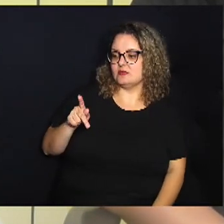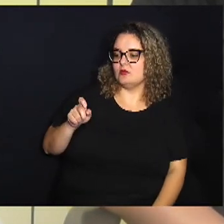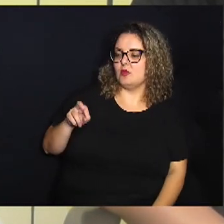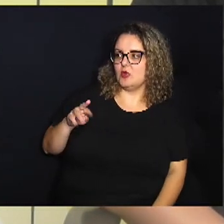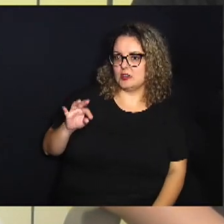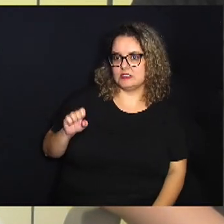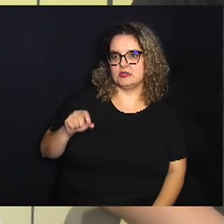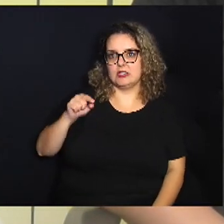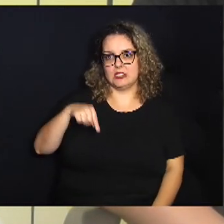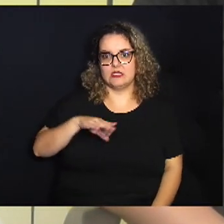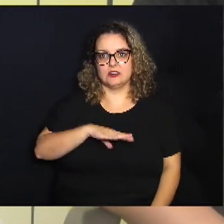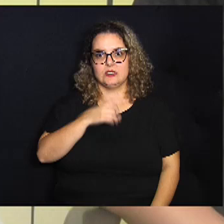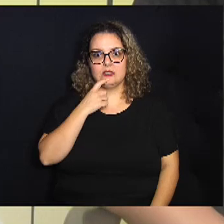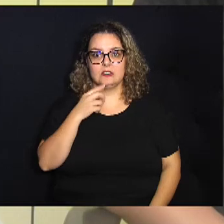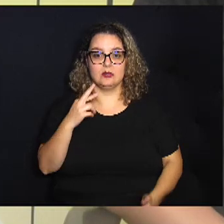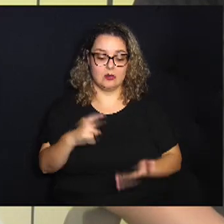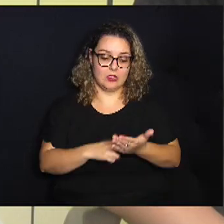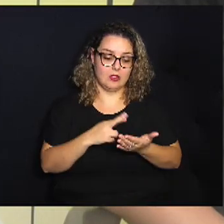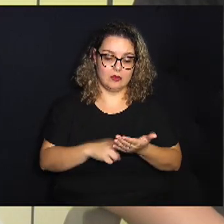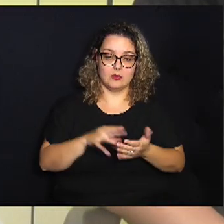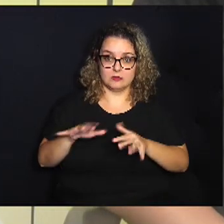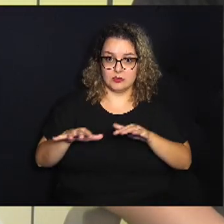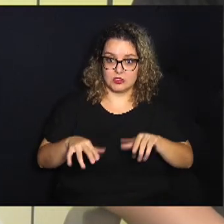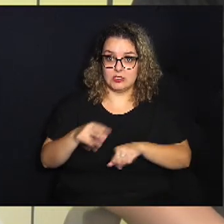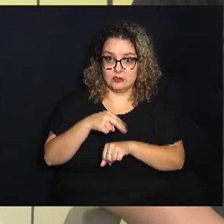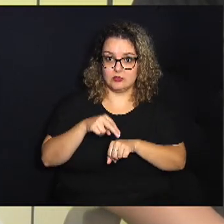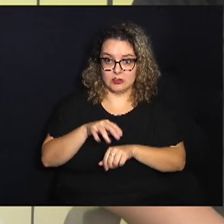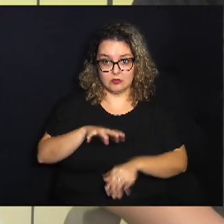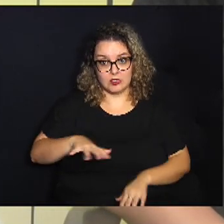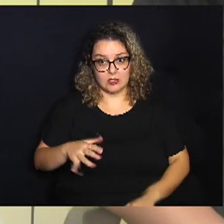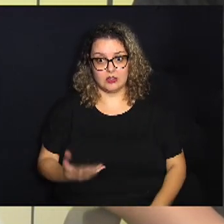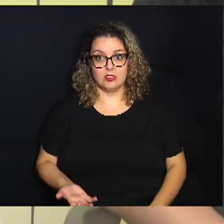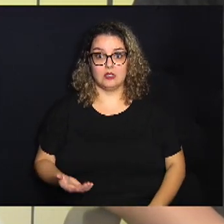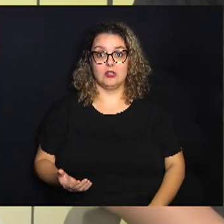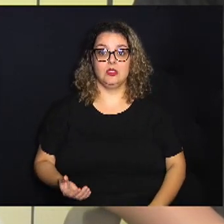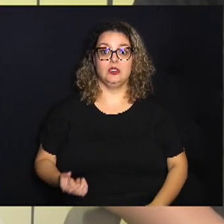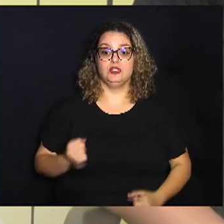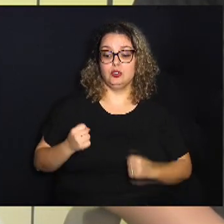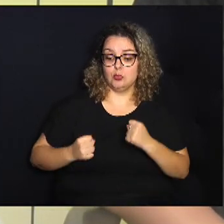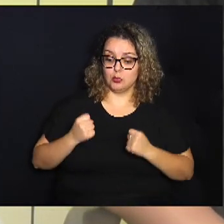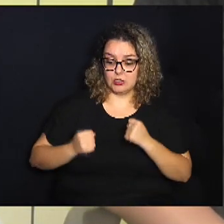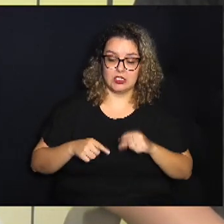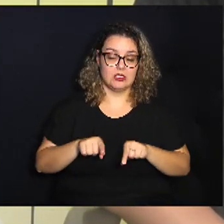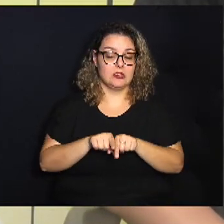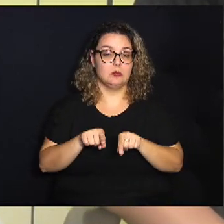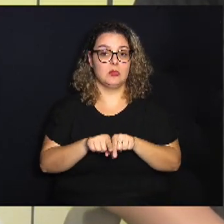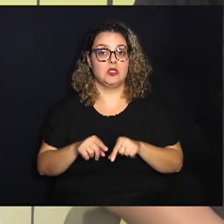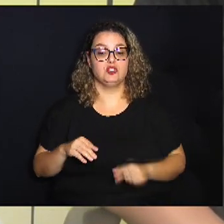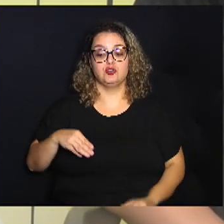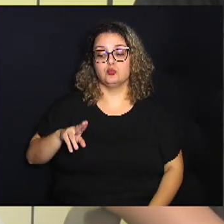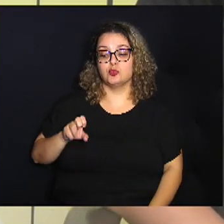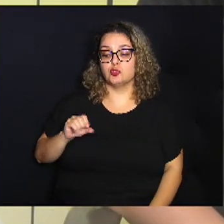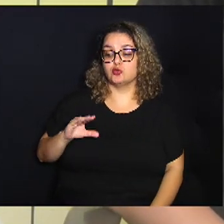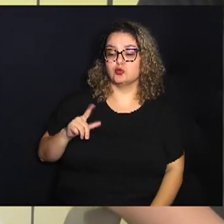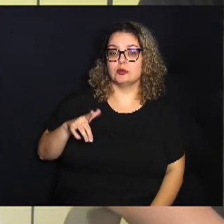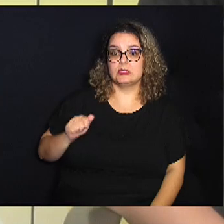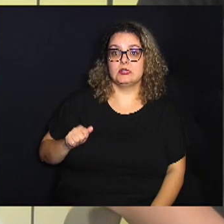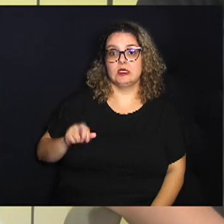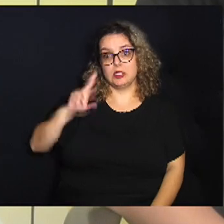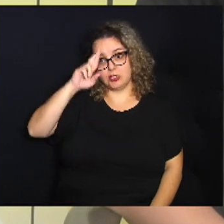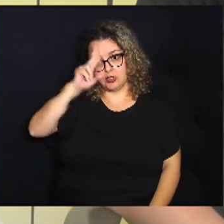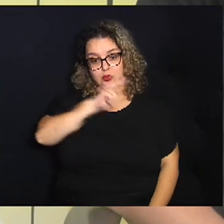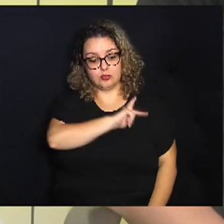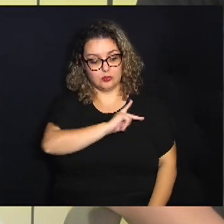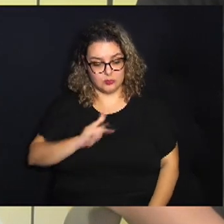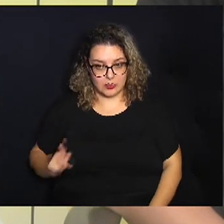fazia revistas nacionais, revistas segmentadas no esporte, de musculação e tinha de corrida. E o presidente da empresa, que era o Sérgio Coutinho Nogueira,